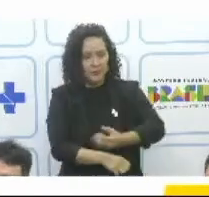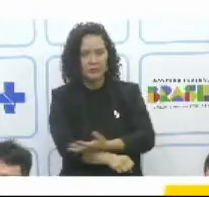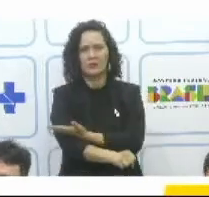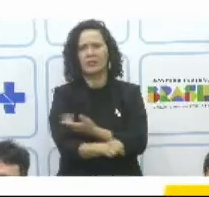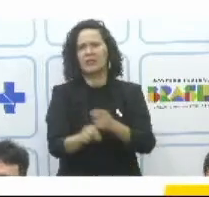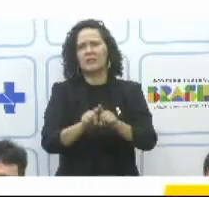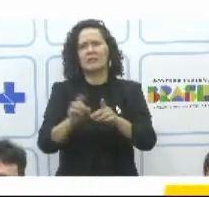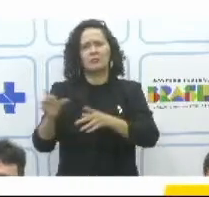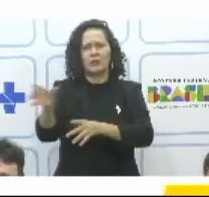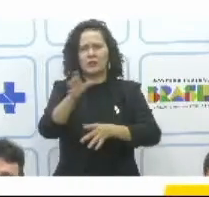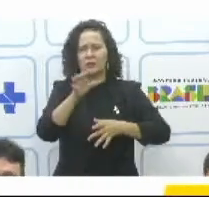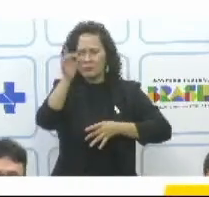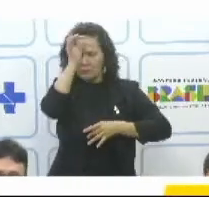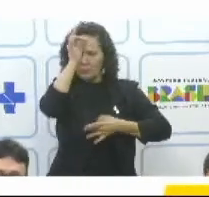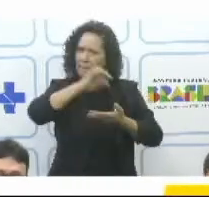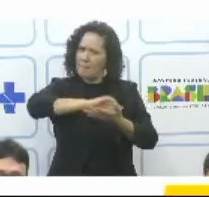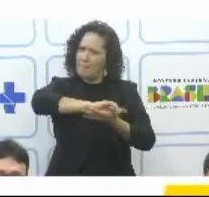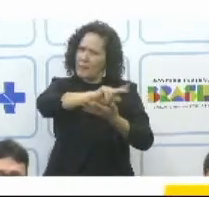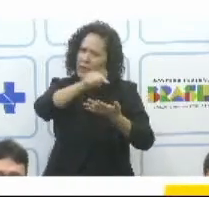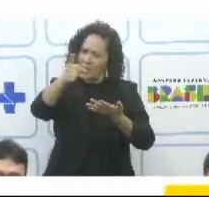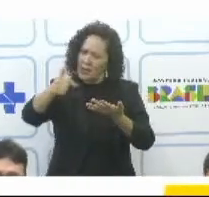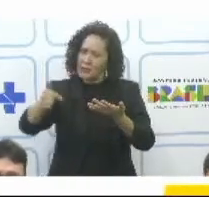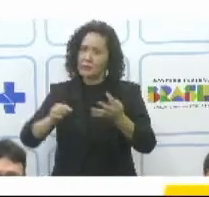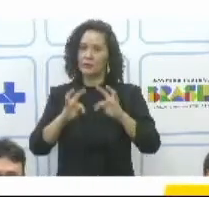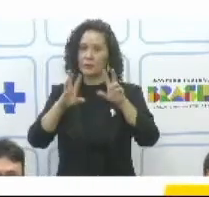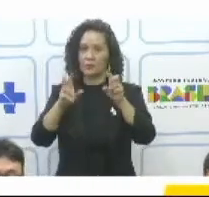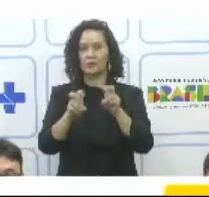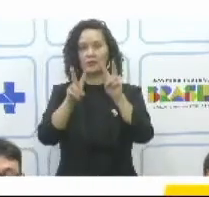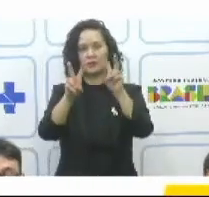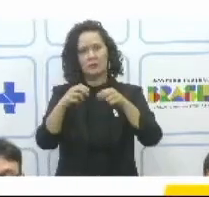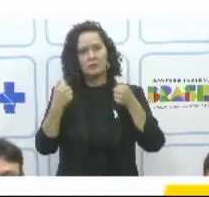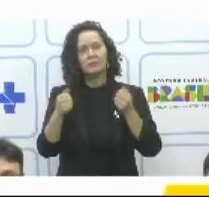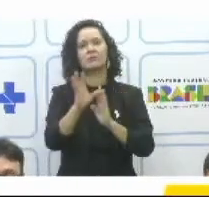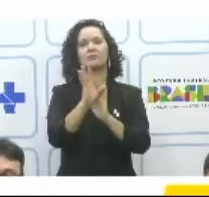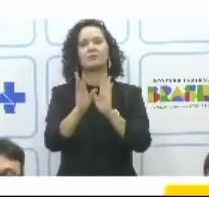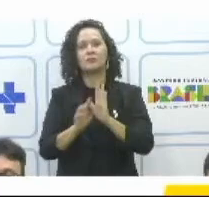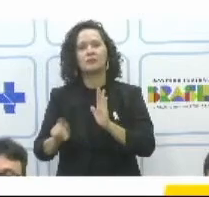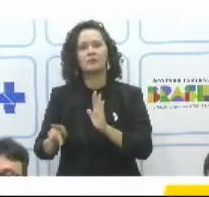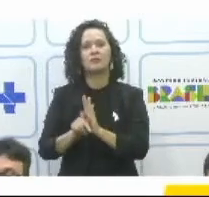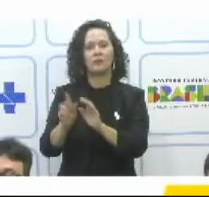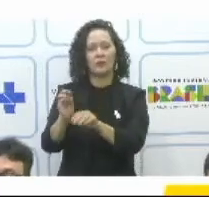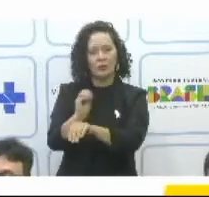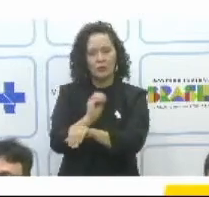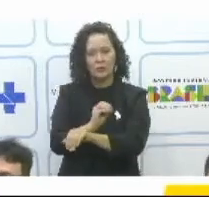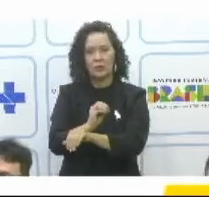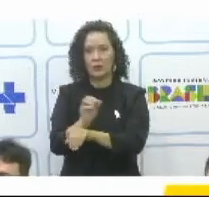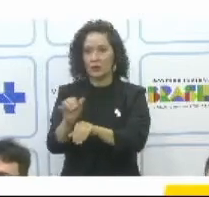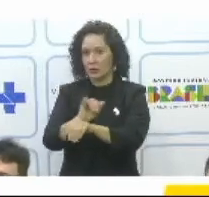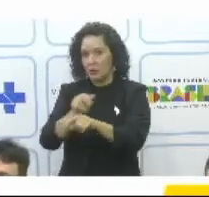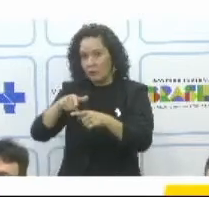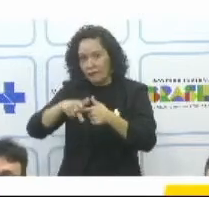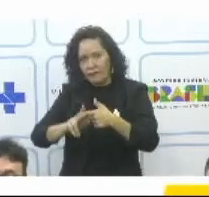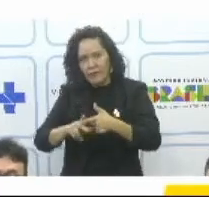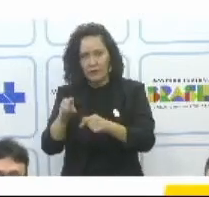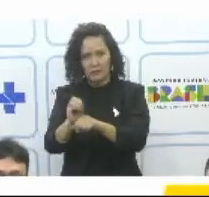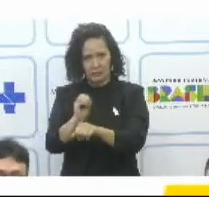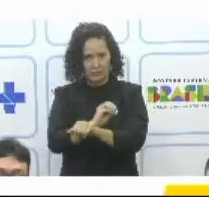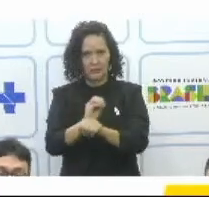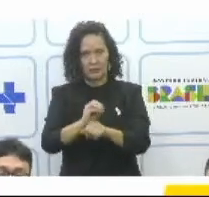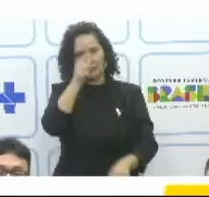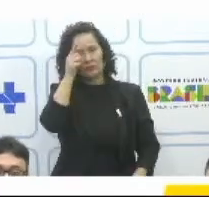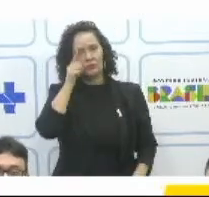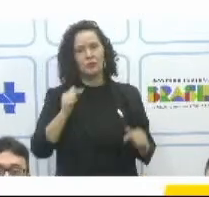até espirituais. Então, a gente precisa de um modelo de cuidado e de ferramentas de cuidado